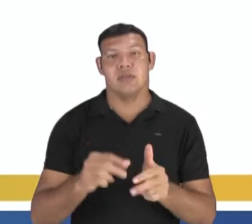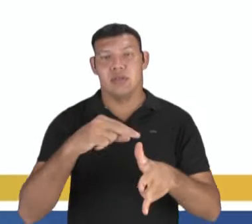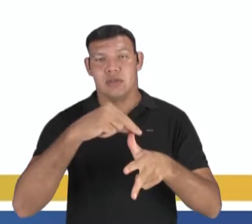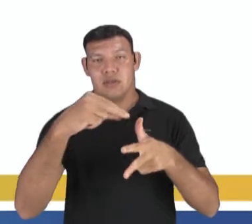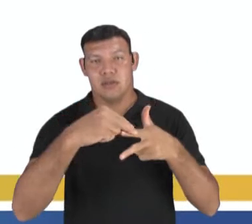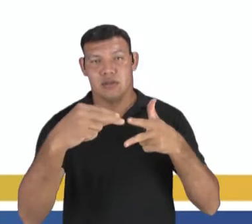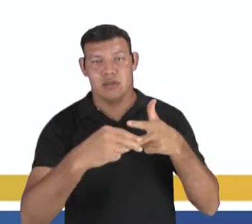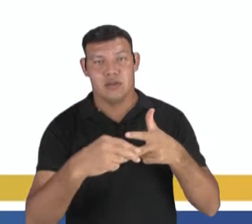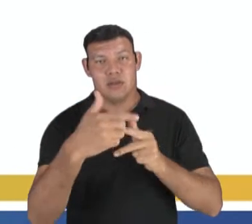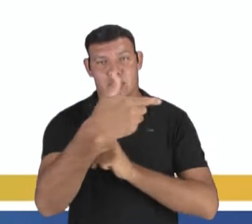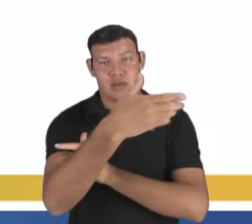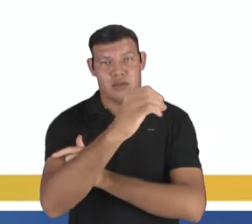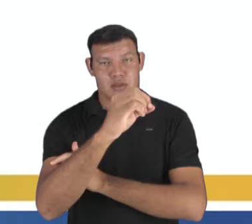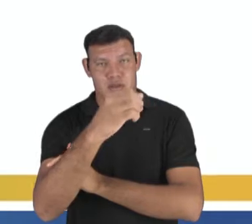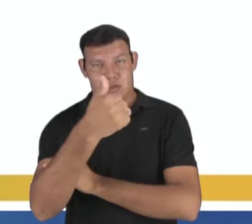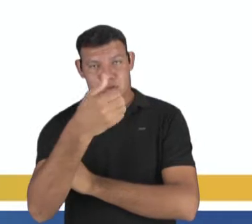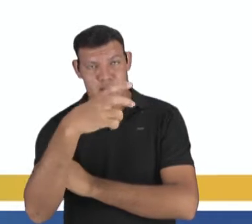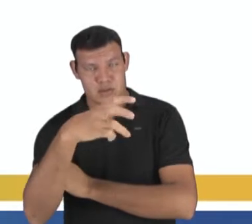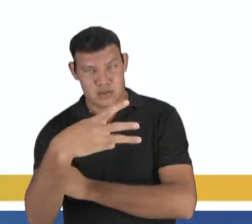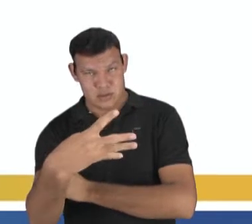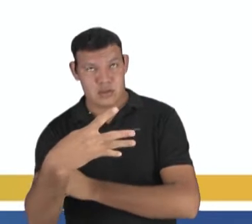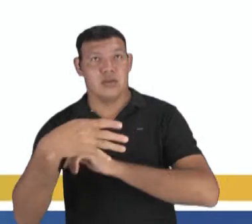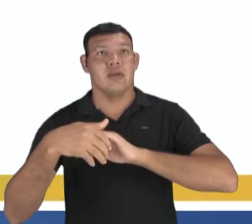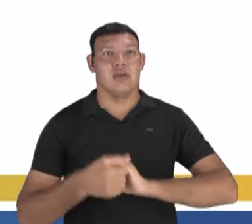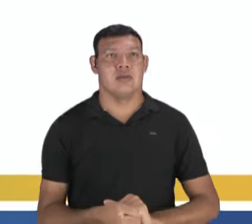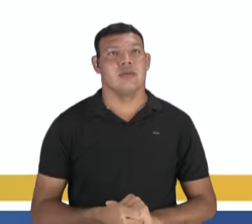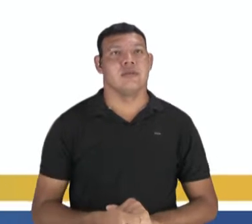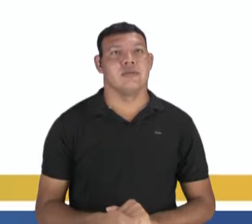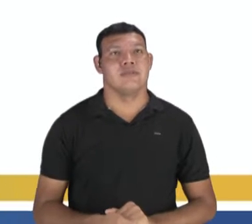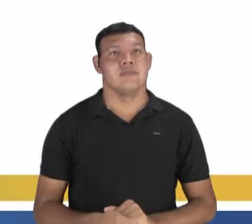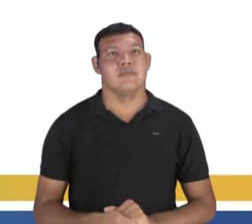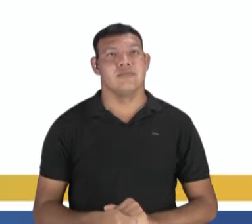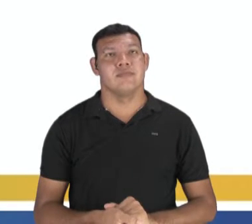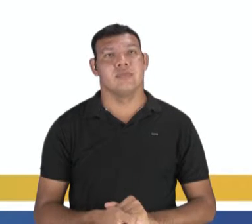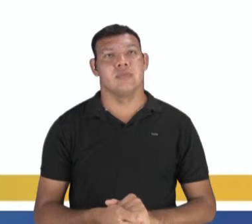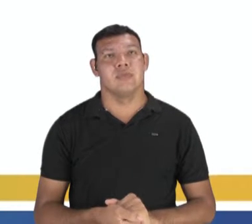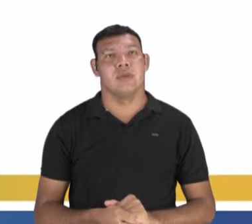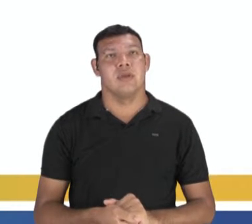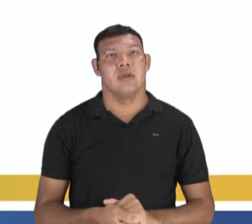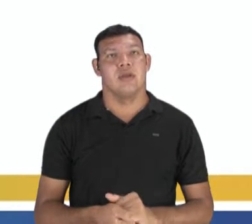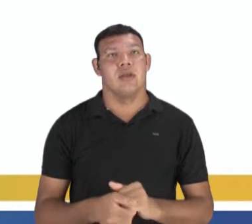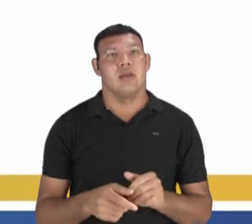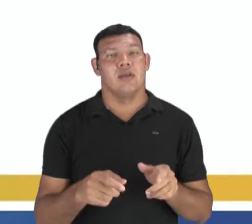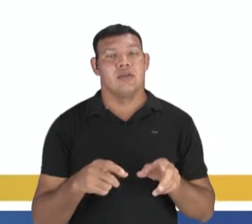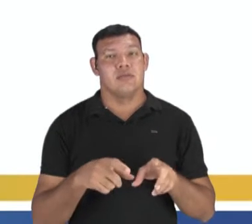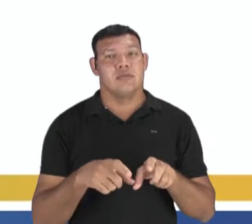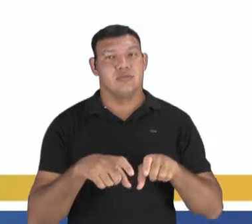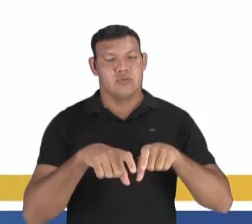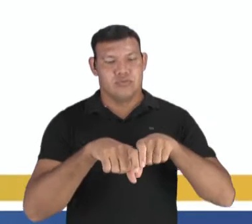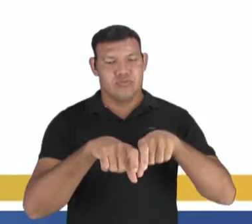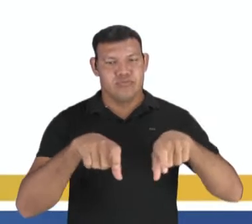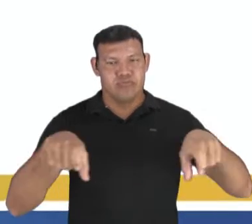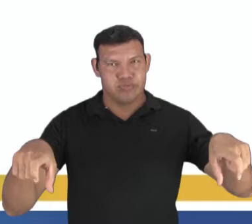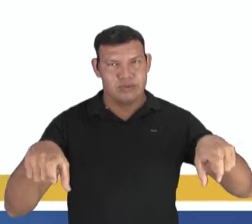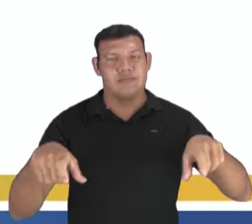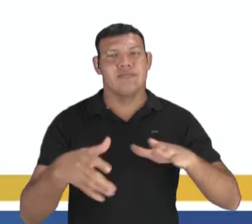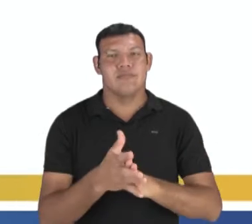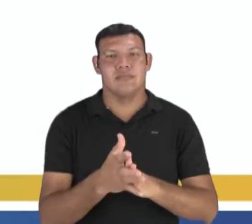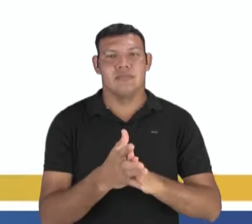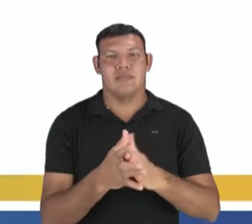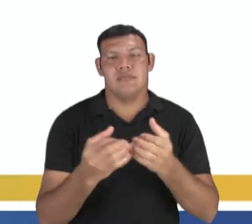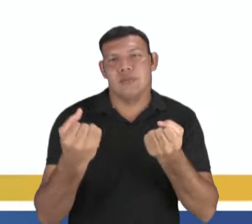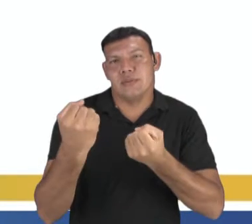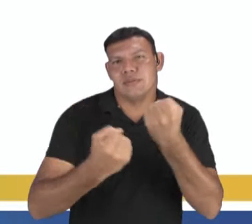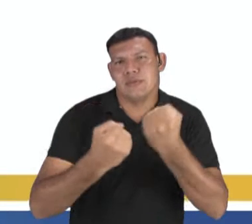O trilho de ar é um dispositivo utilizado em laboratórios de física para analisar movimentos em que os corpos de prova, são